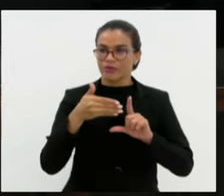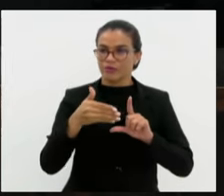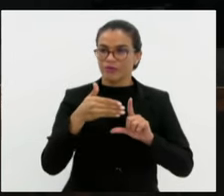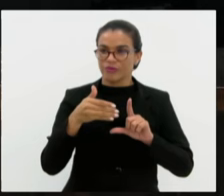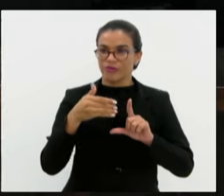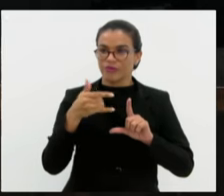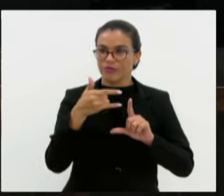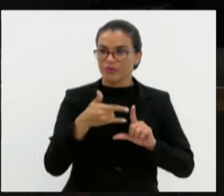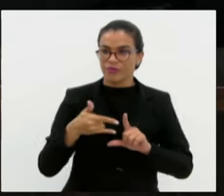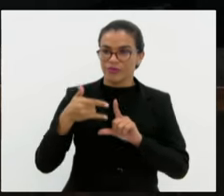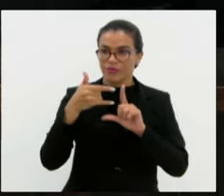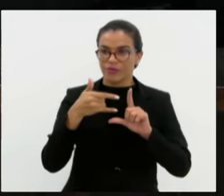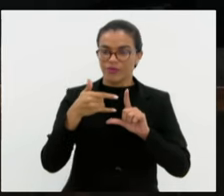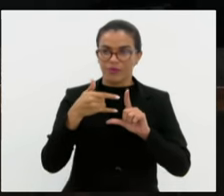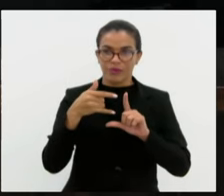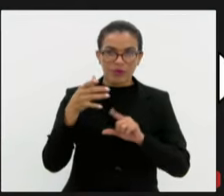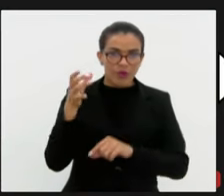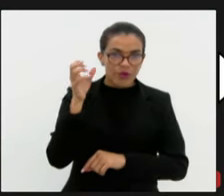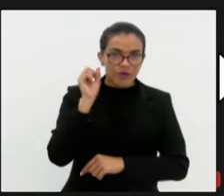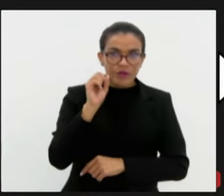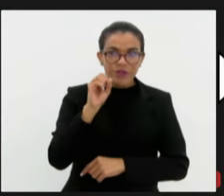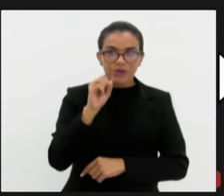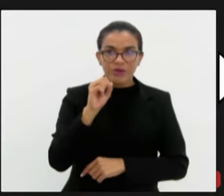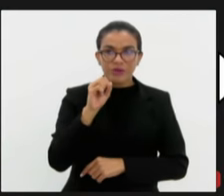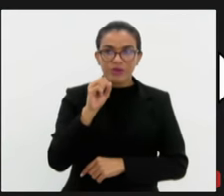Está me ouvindo, presidente? Estou ouvindo bem, deputado.